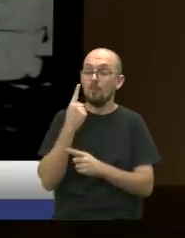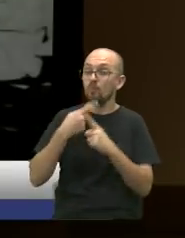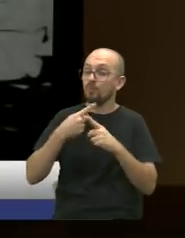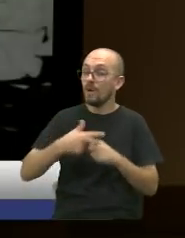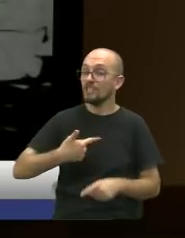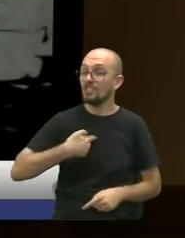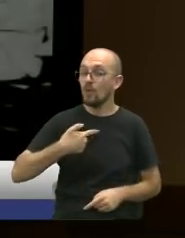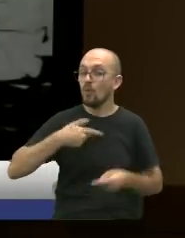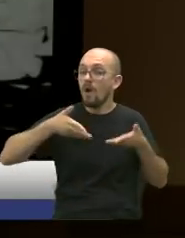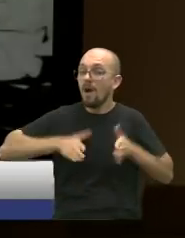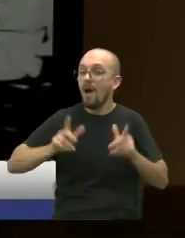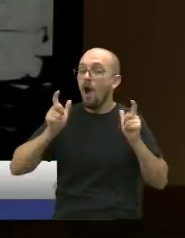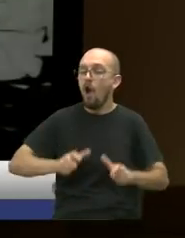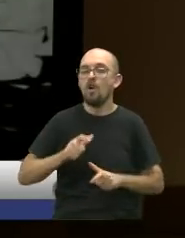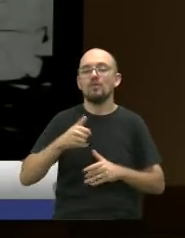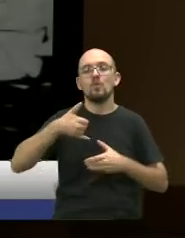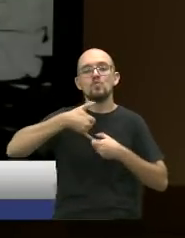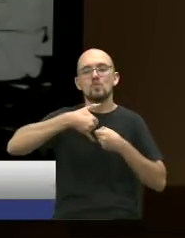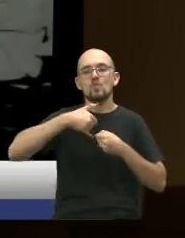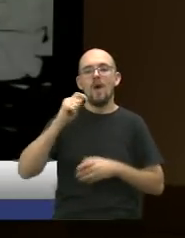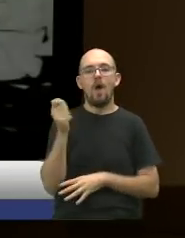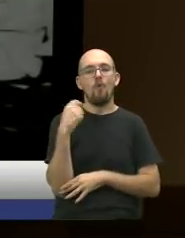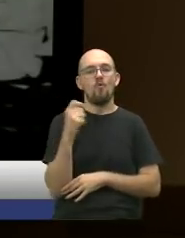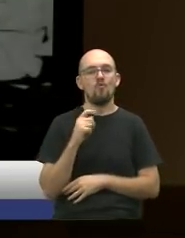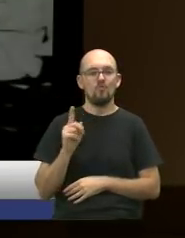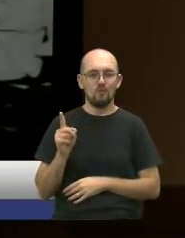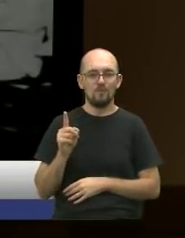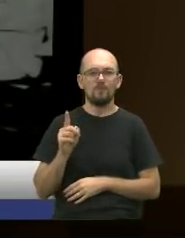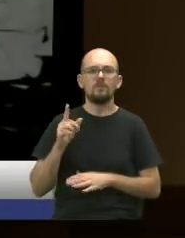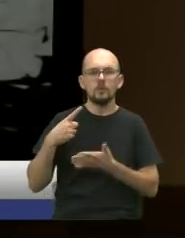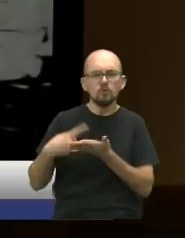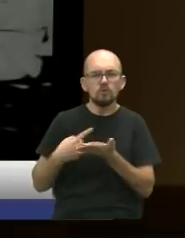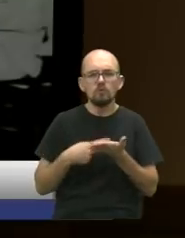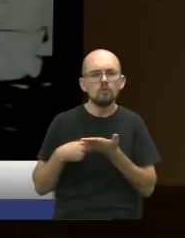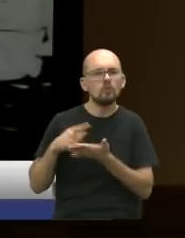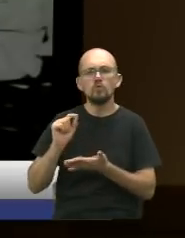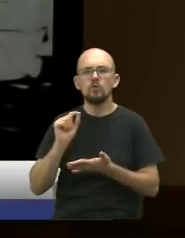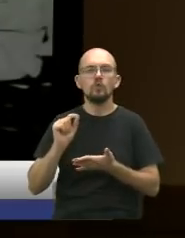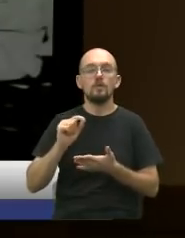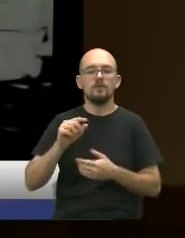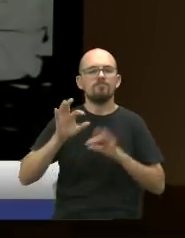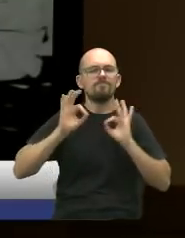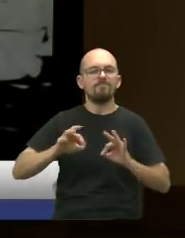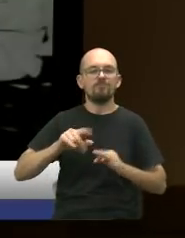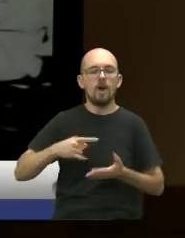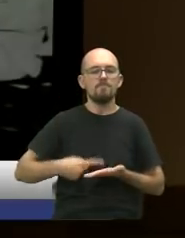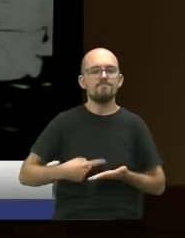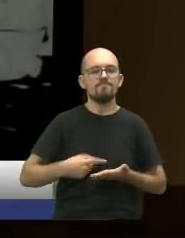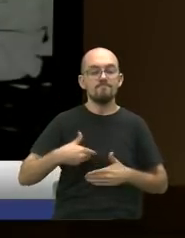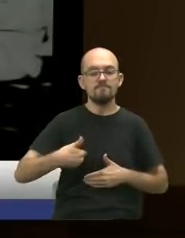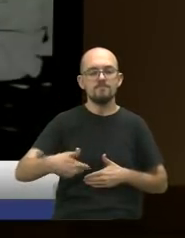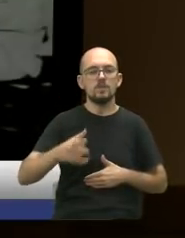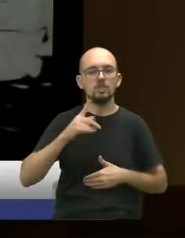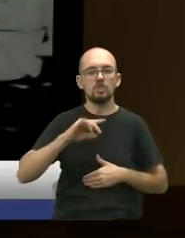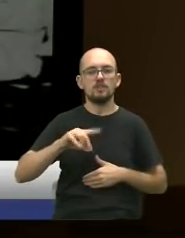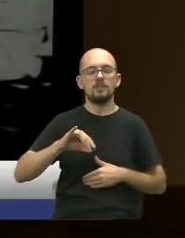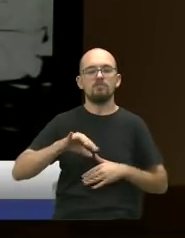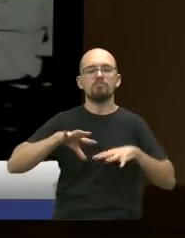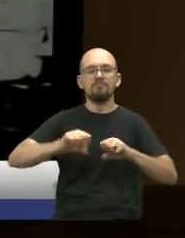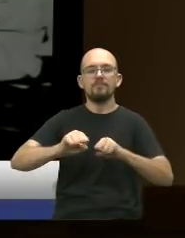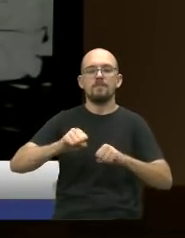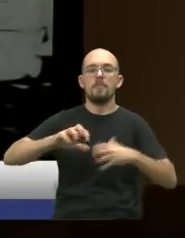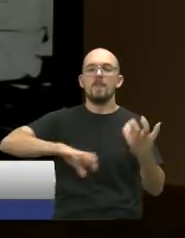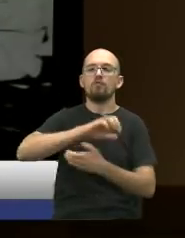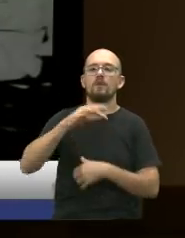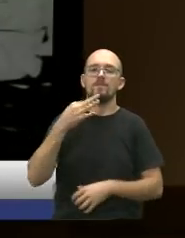gaúcho. Nossos amigos gaúchos, estava tudo programado que com eles começariam a revolução no dia da tomada da Bastilha, Revolução Francesa,